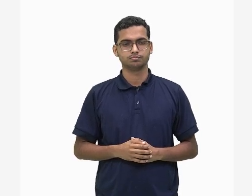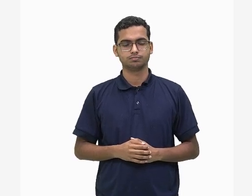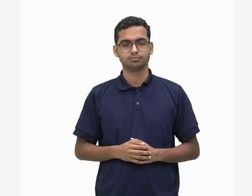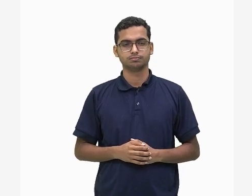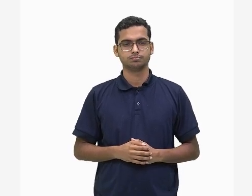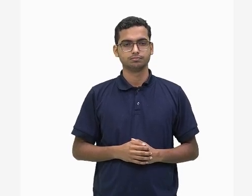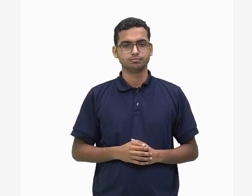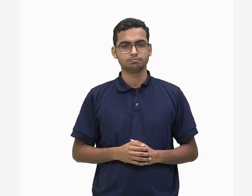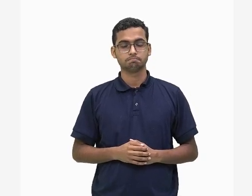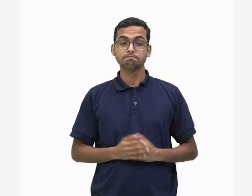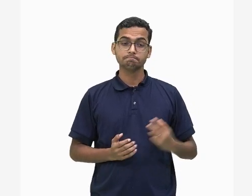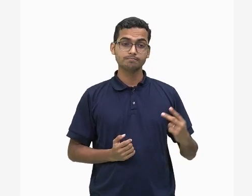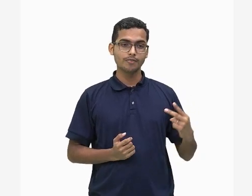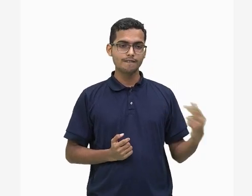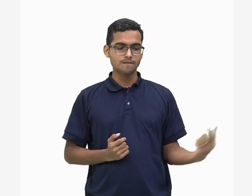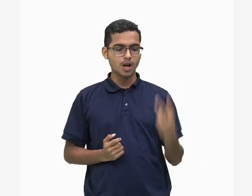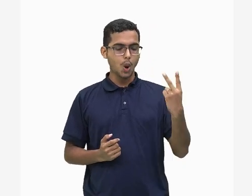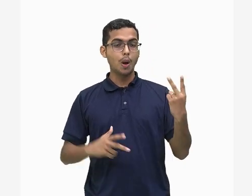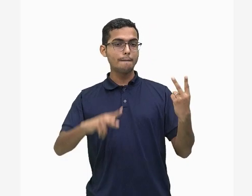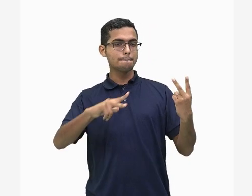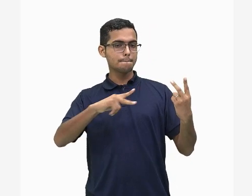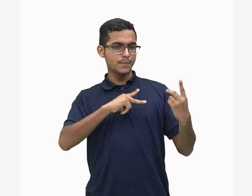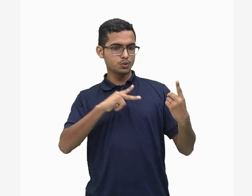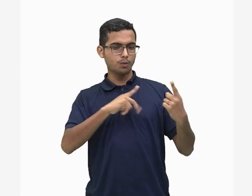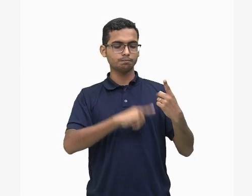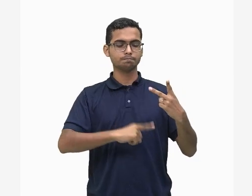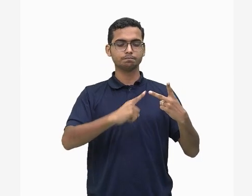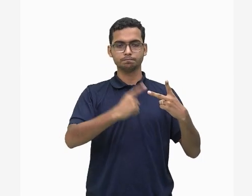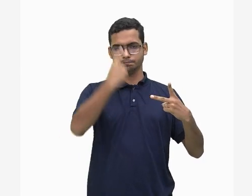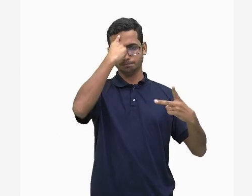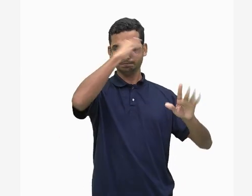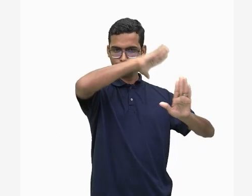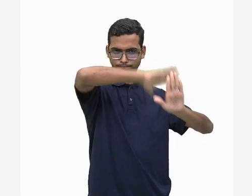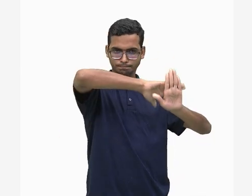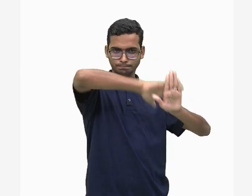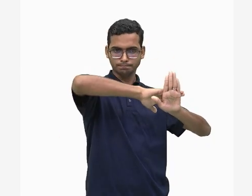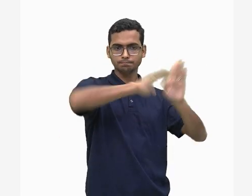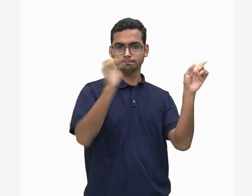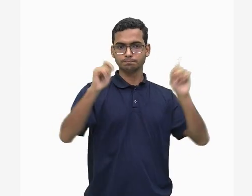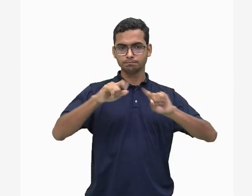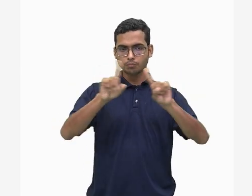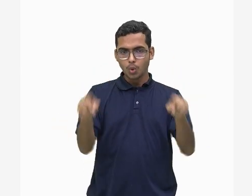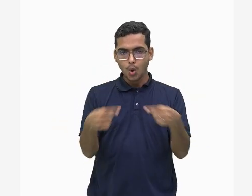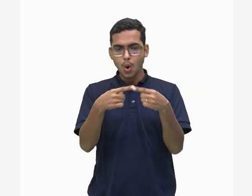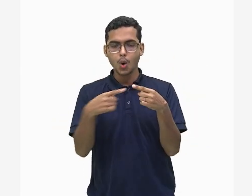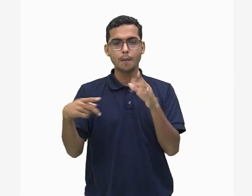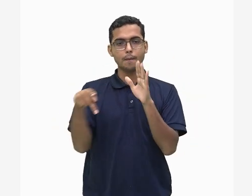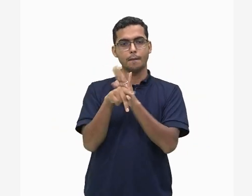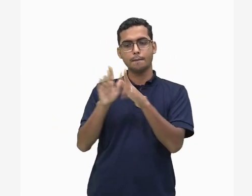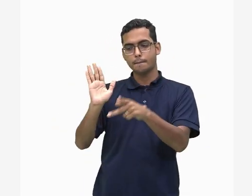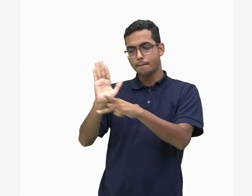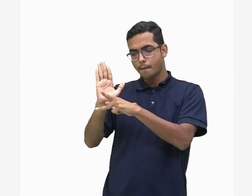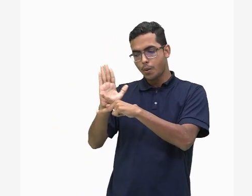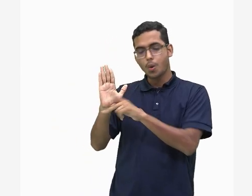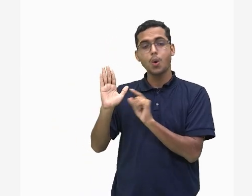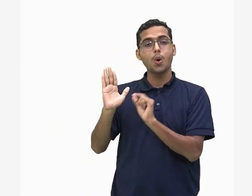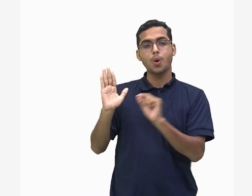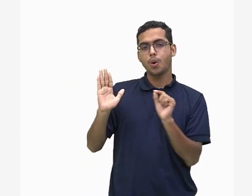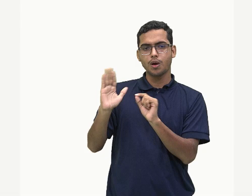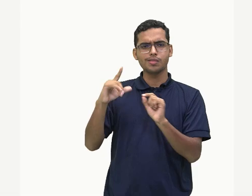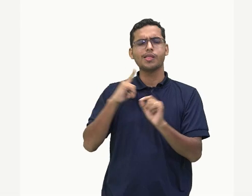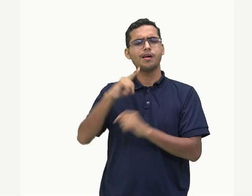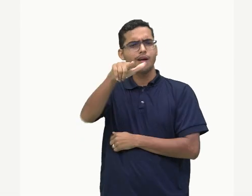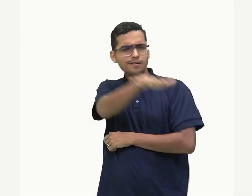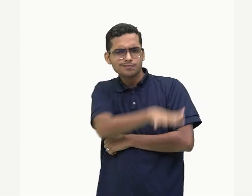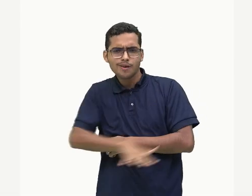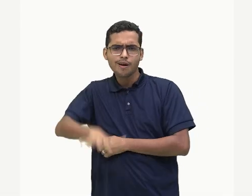são pessoais, subjetivos, podendo ou não estar em consonância com os princípios já são mais